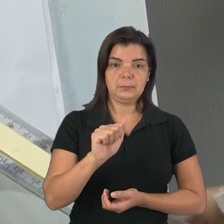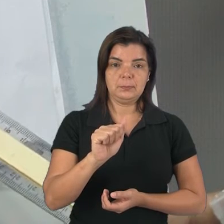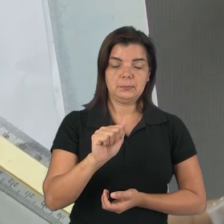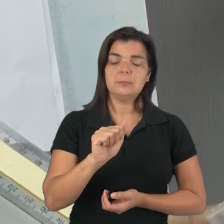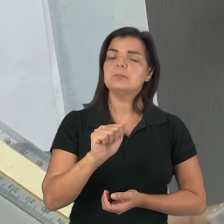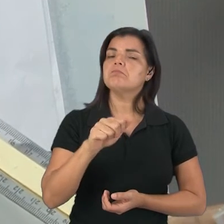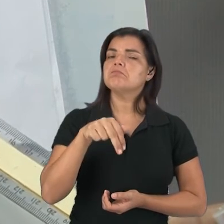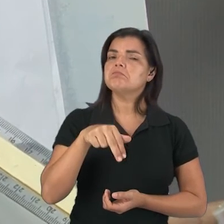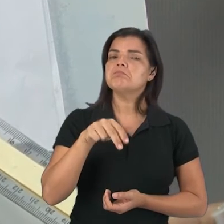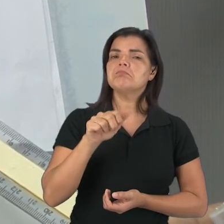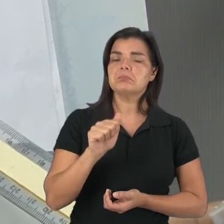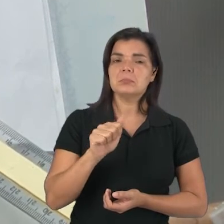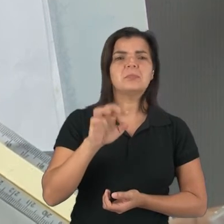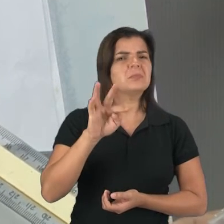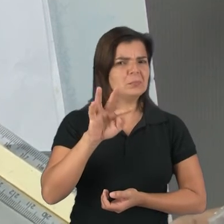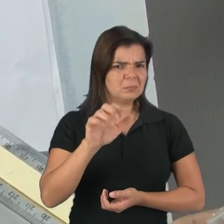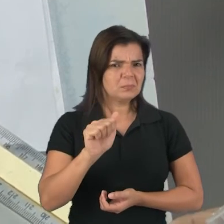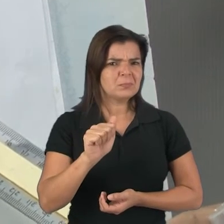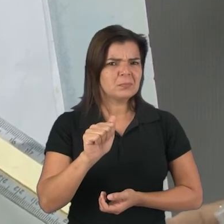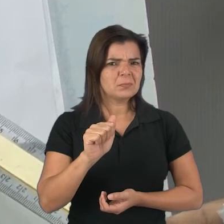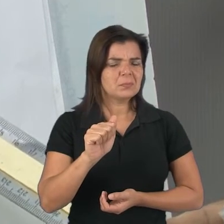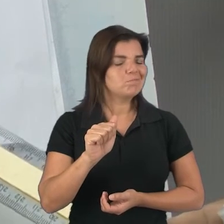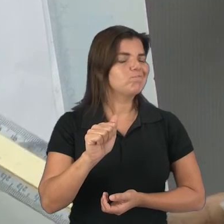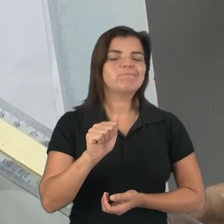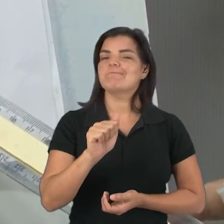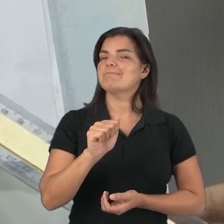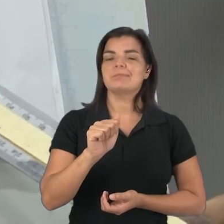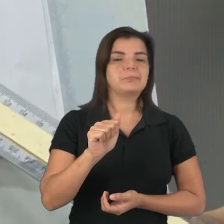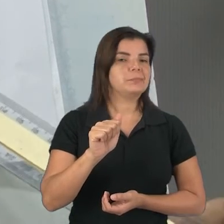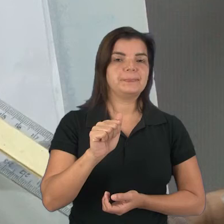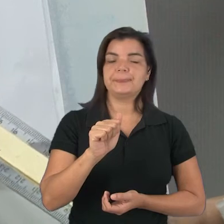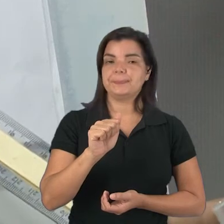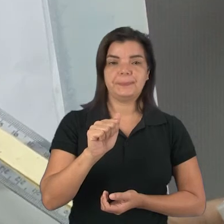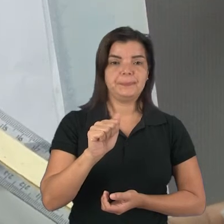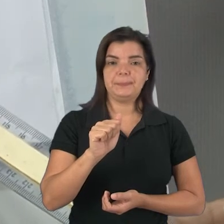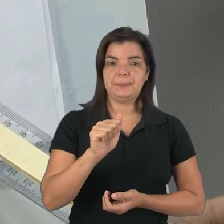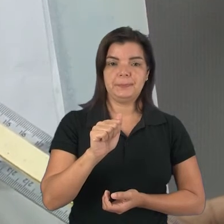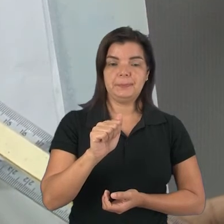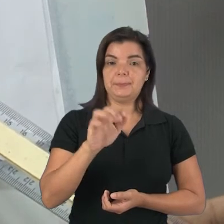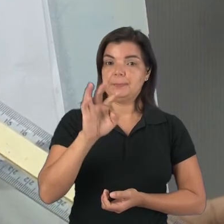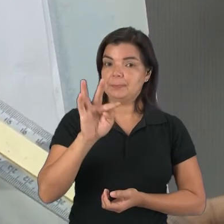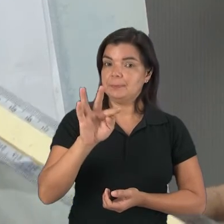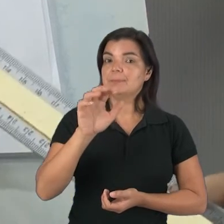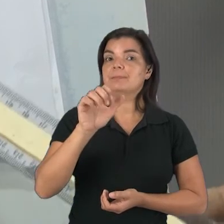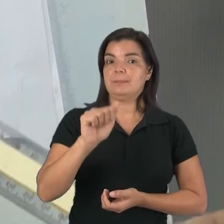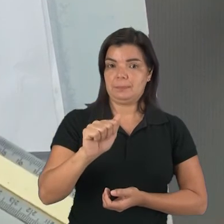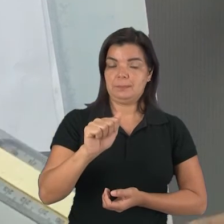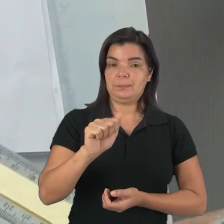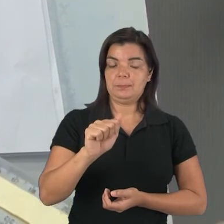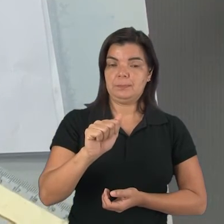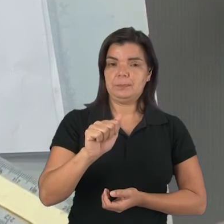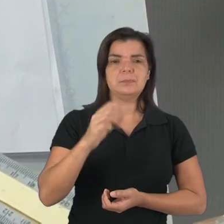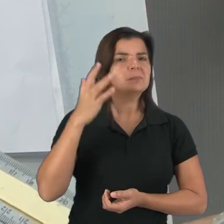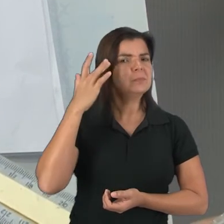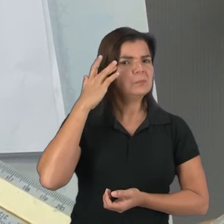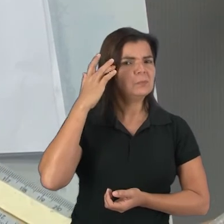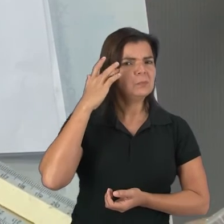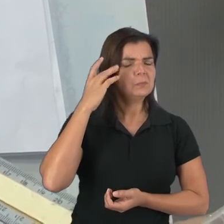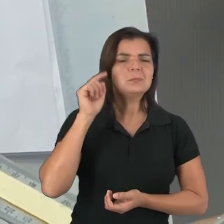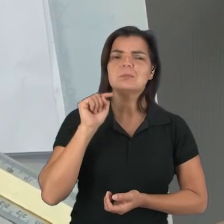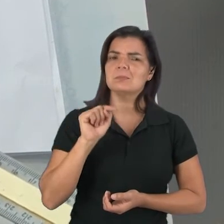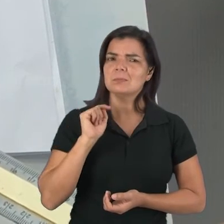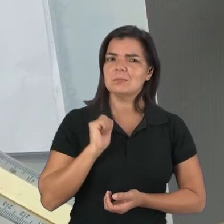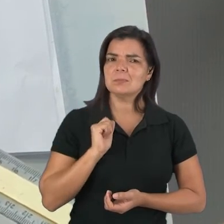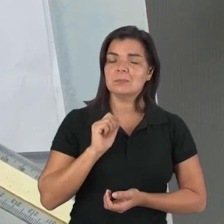uma é o tenho lá não tenho a fica tá será que